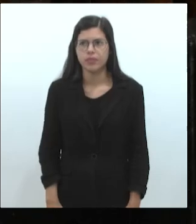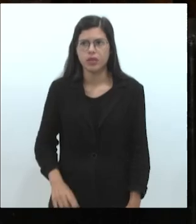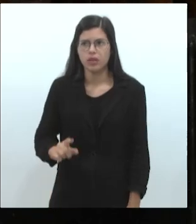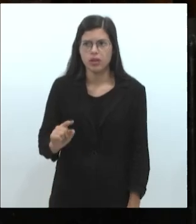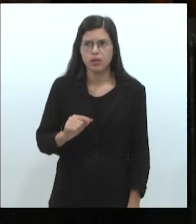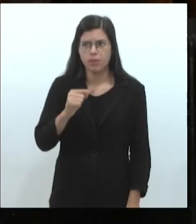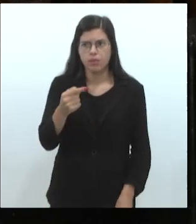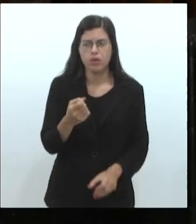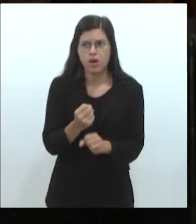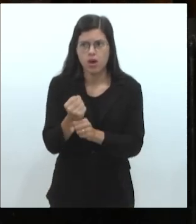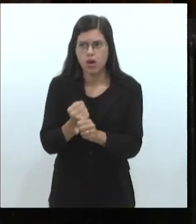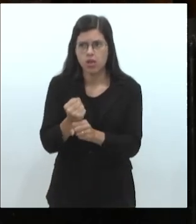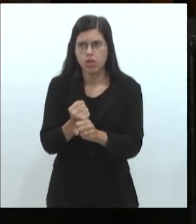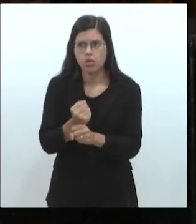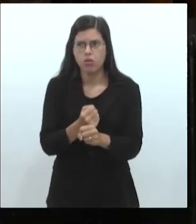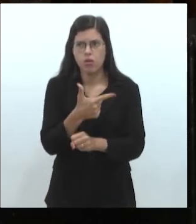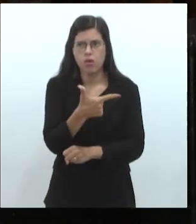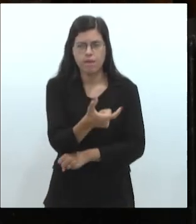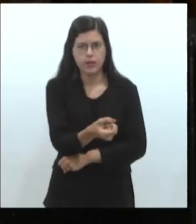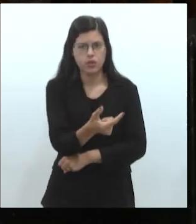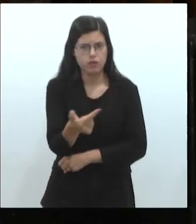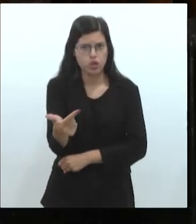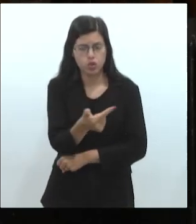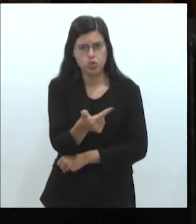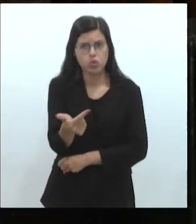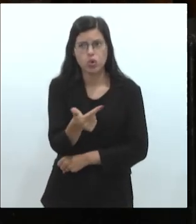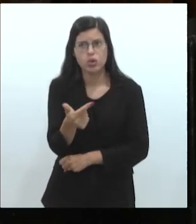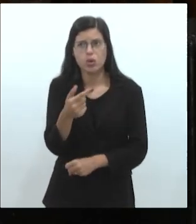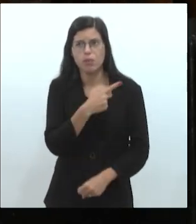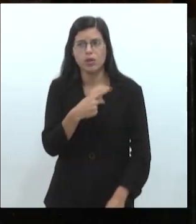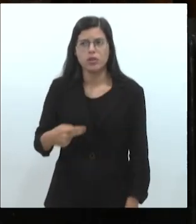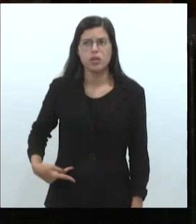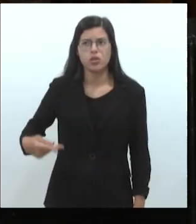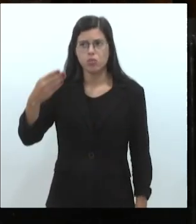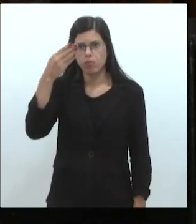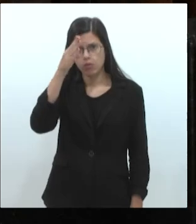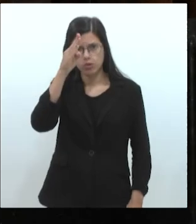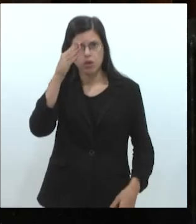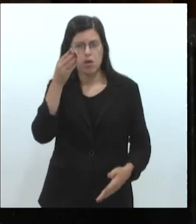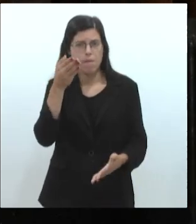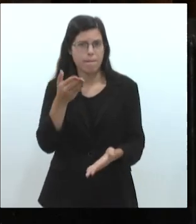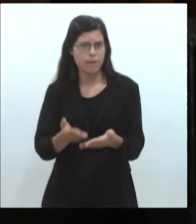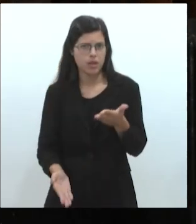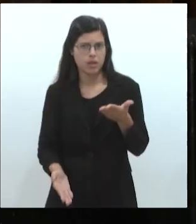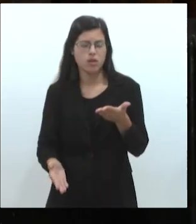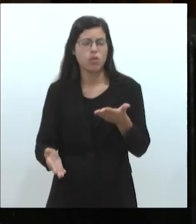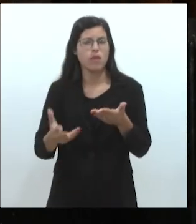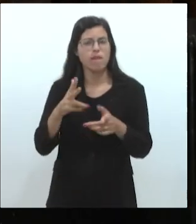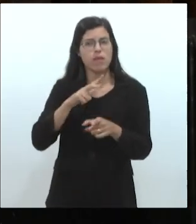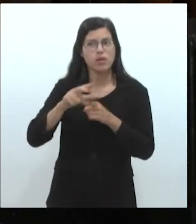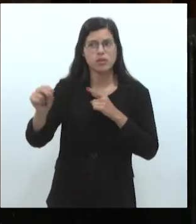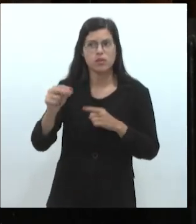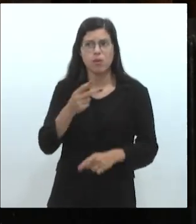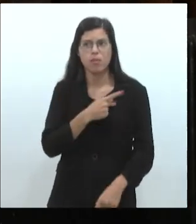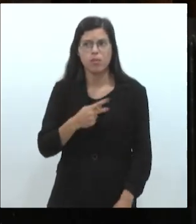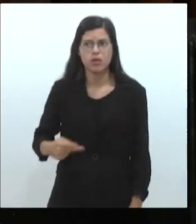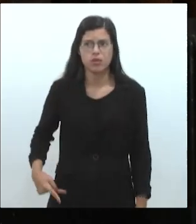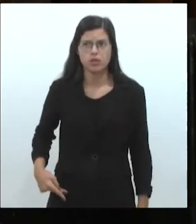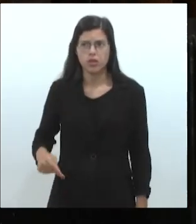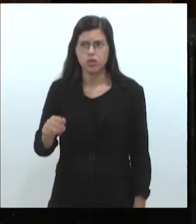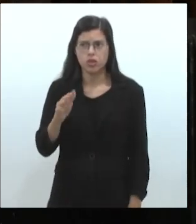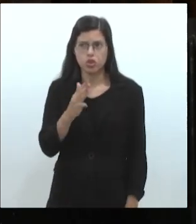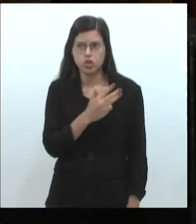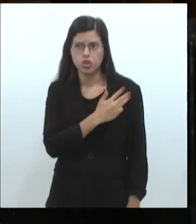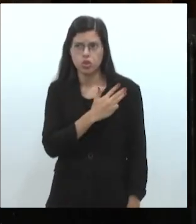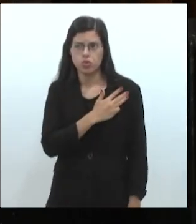Posteriormente, em 2022, o presidente Bolsonaro perde a eleição, vence o presidente Lula. O mesmo movimento ocorre,